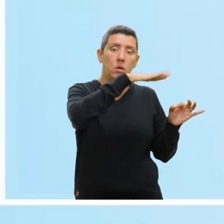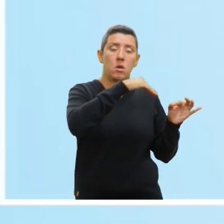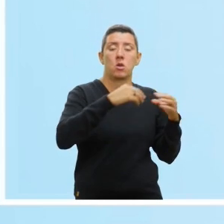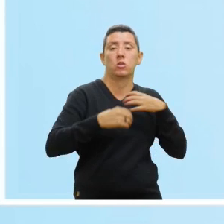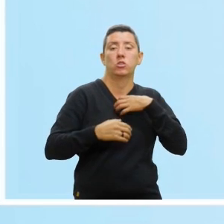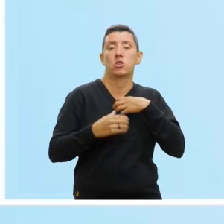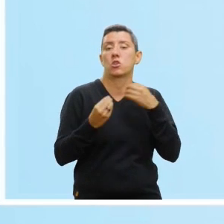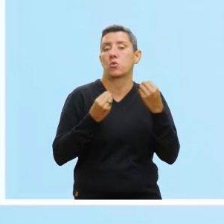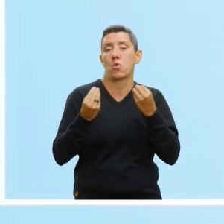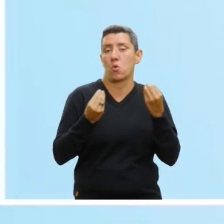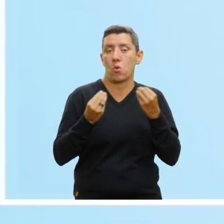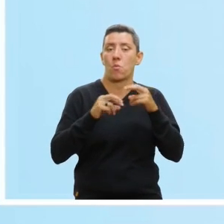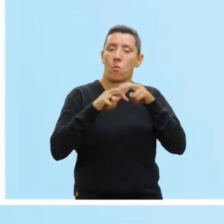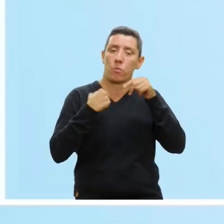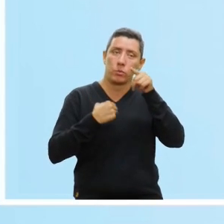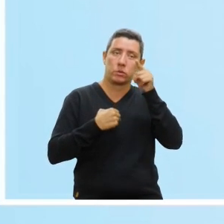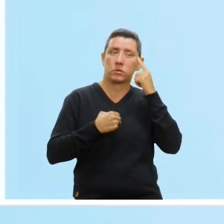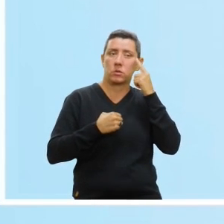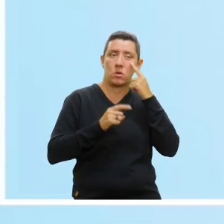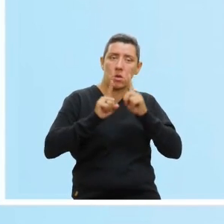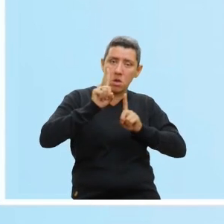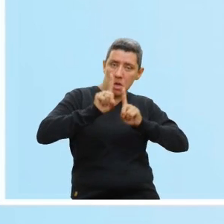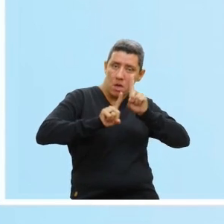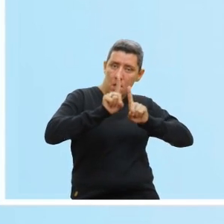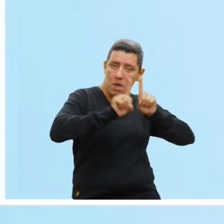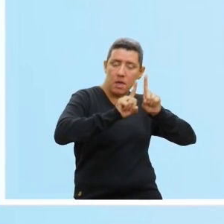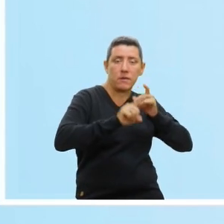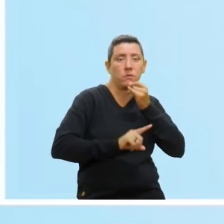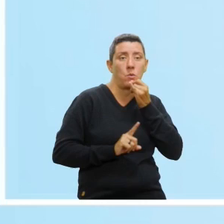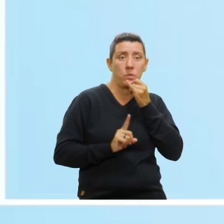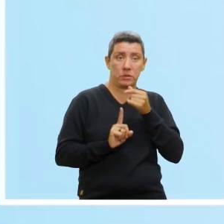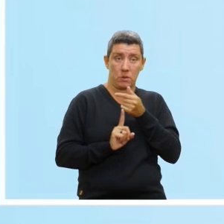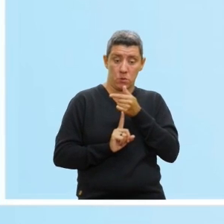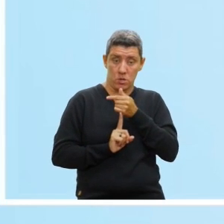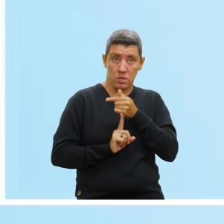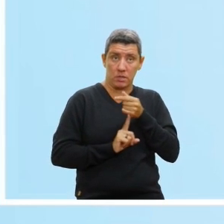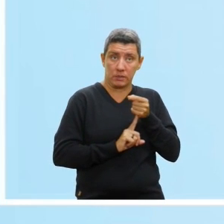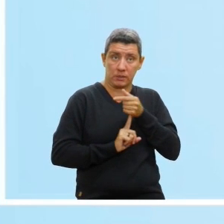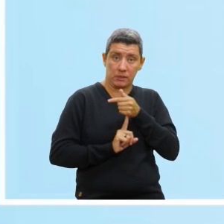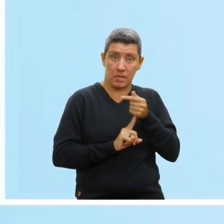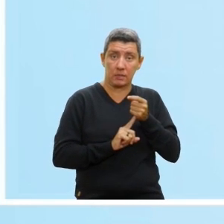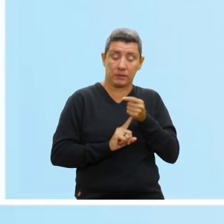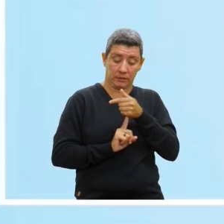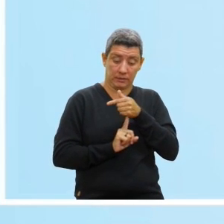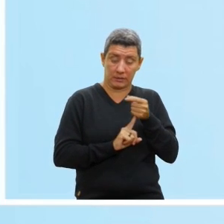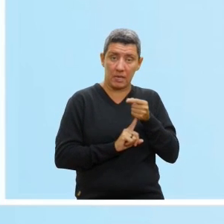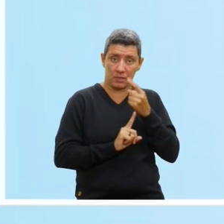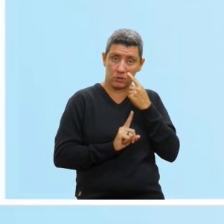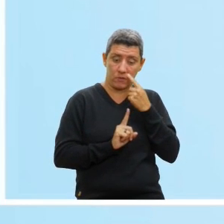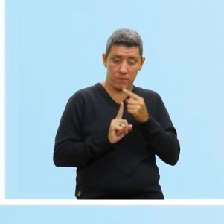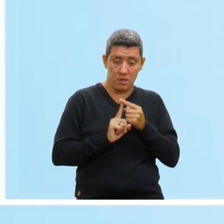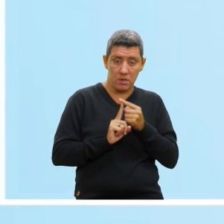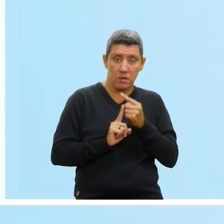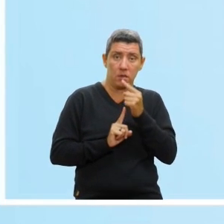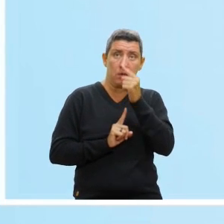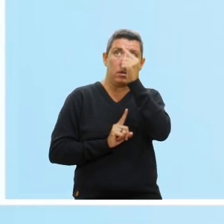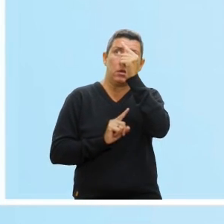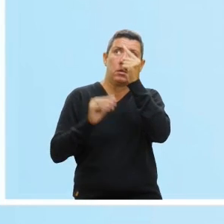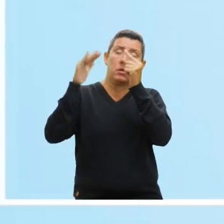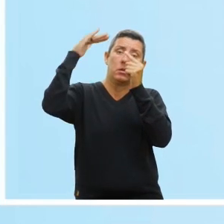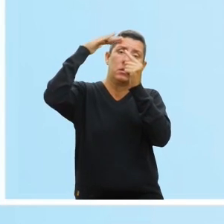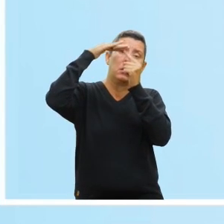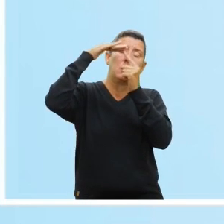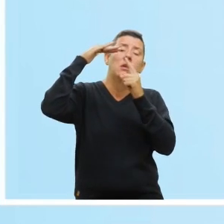o intuito desse gráfico aqui é mostrar que, por exemplo, perto dos 700 nanômetros, ele tem uma atenuação, né, uma dificuldade da luz em passar na fibra